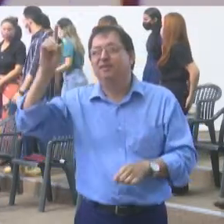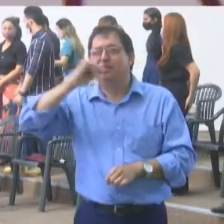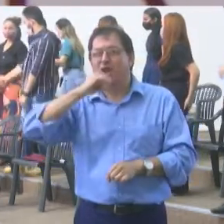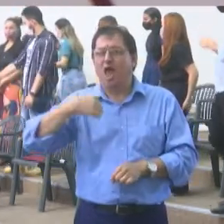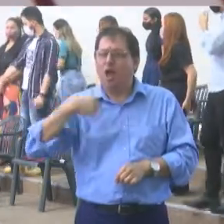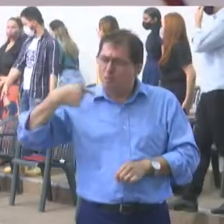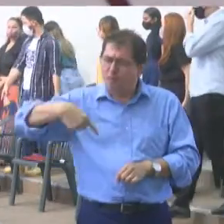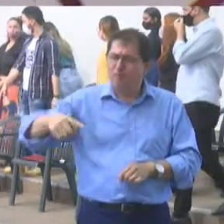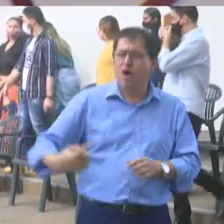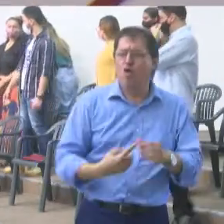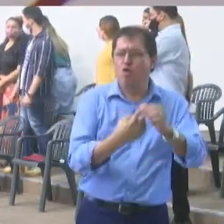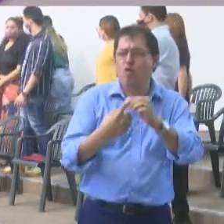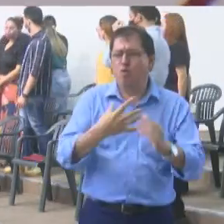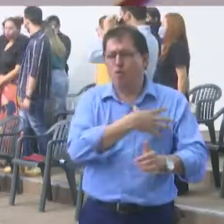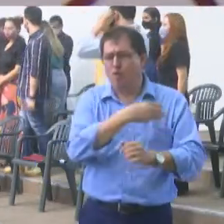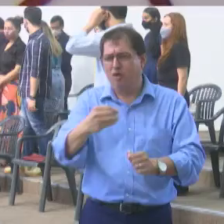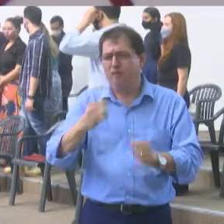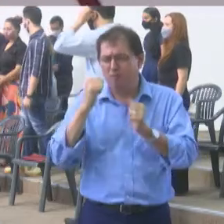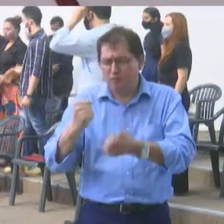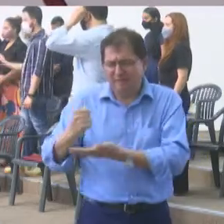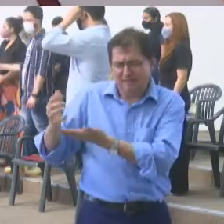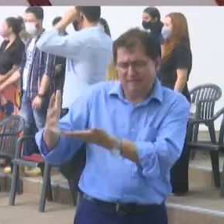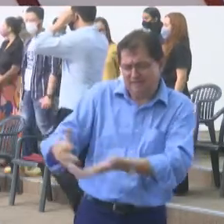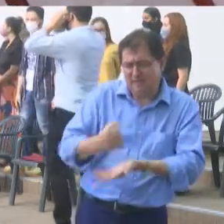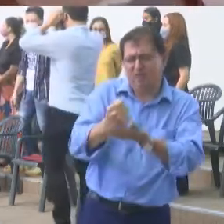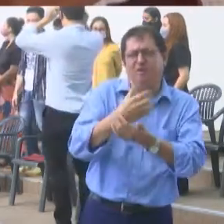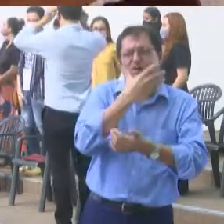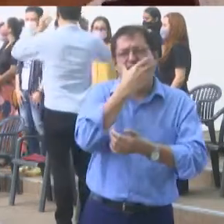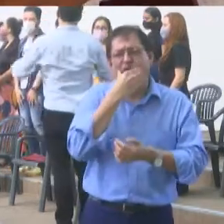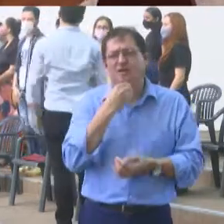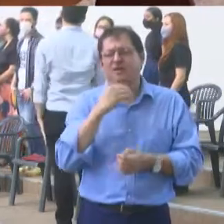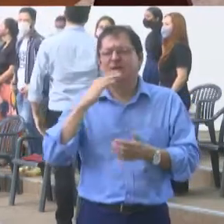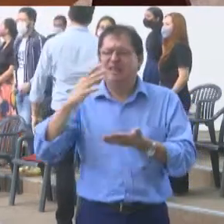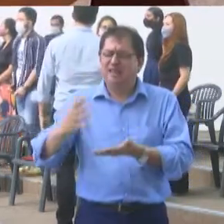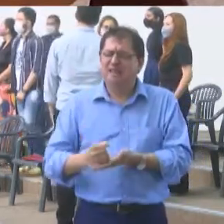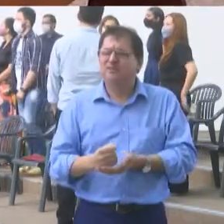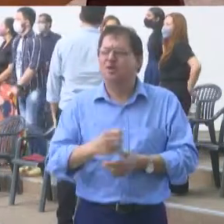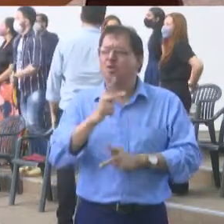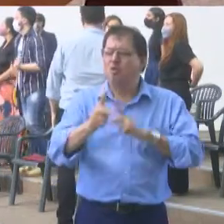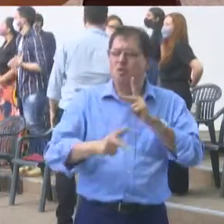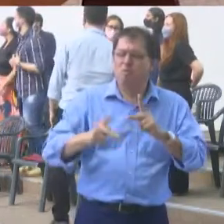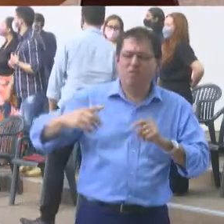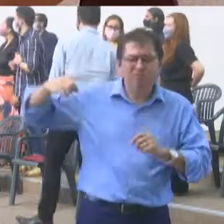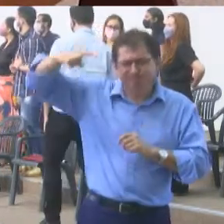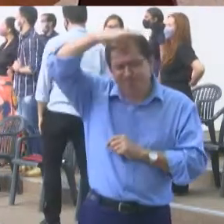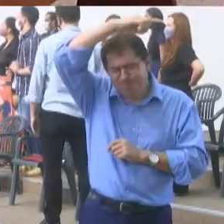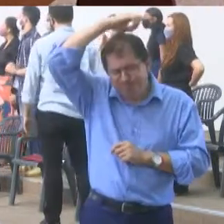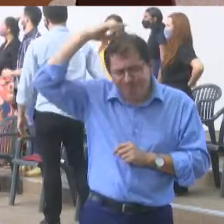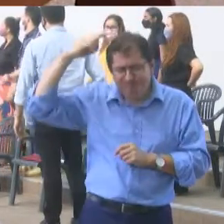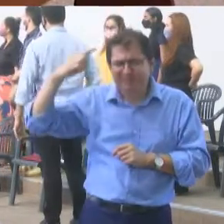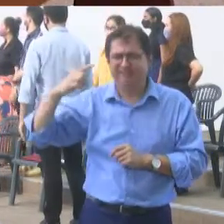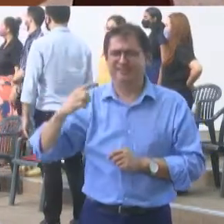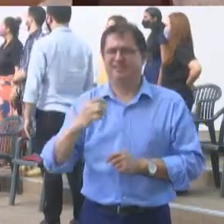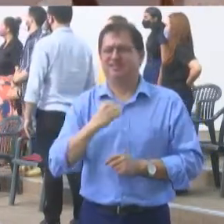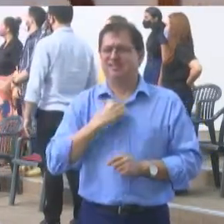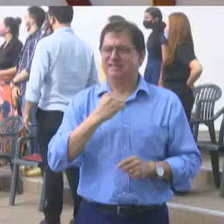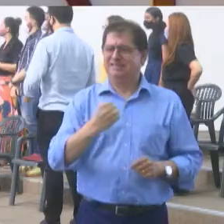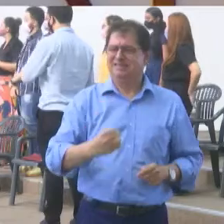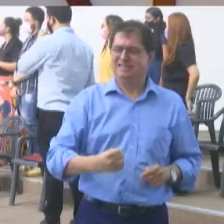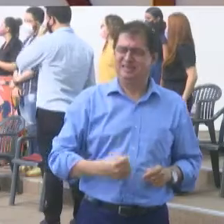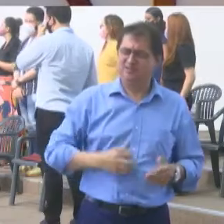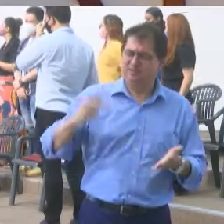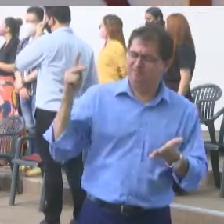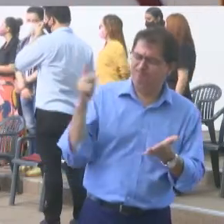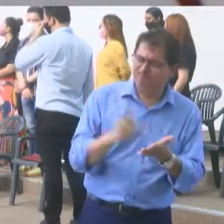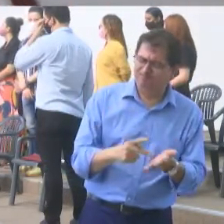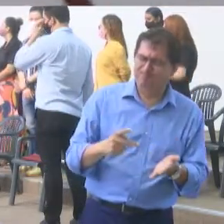que ele resolva a questão e ele resgate para mim um povo santo, sacerdócio real, povo de propriedade exclusiva minha para existir